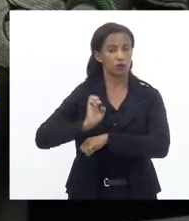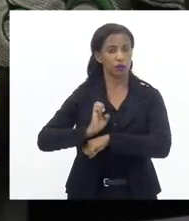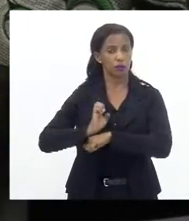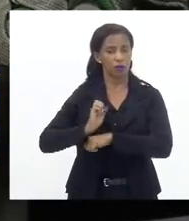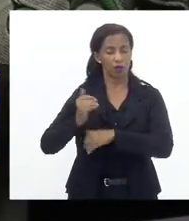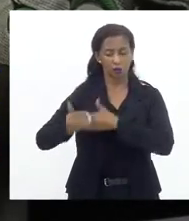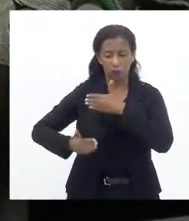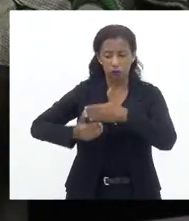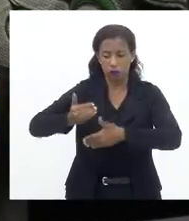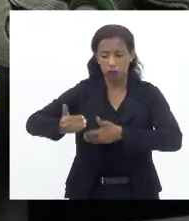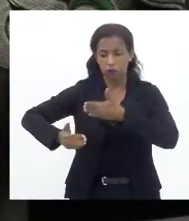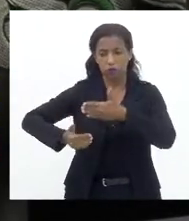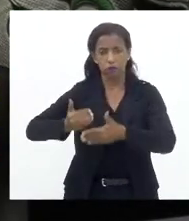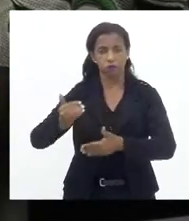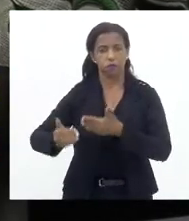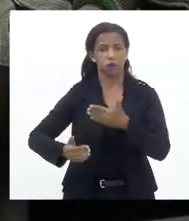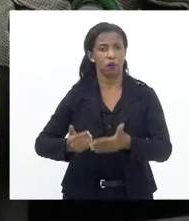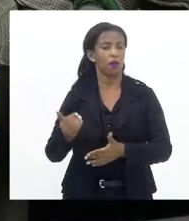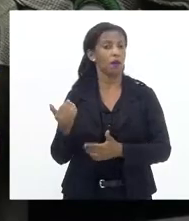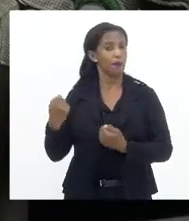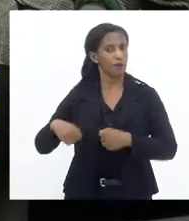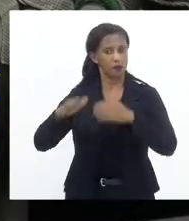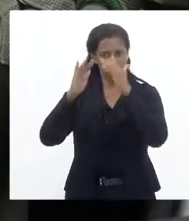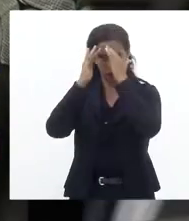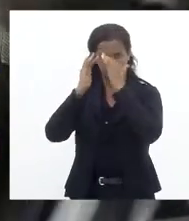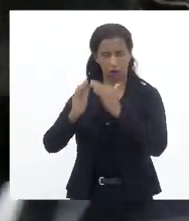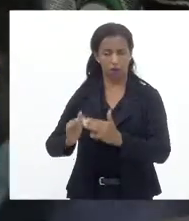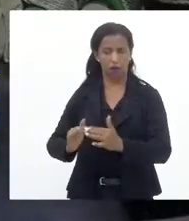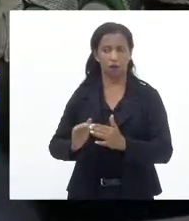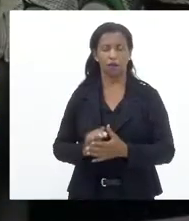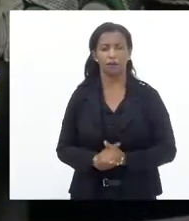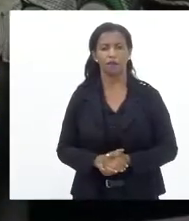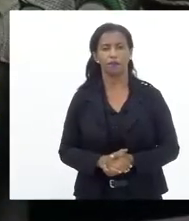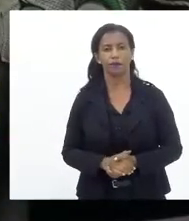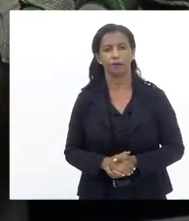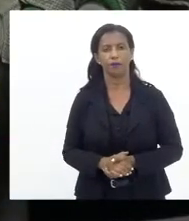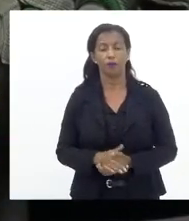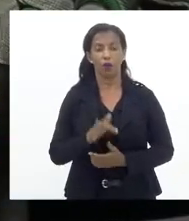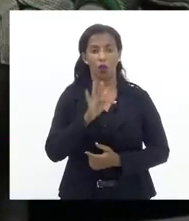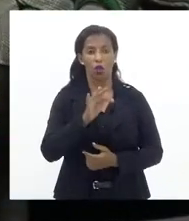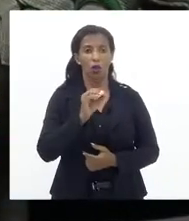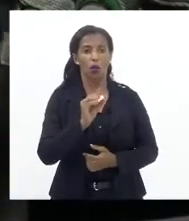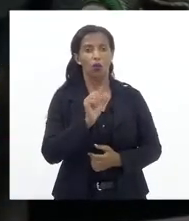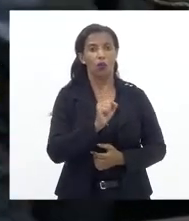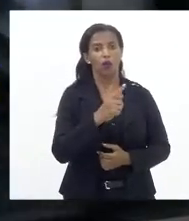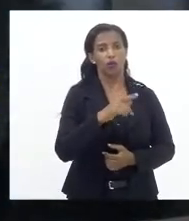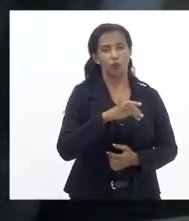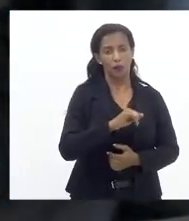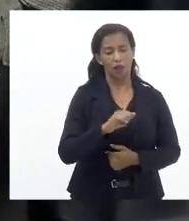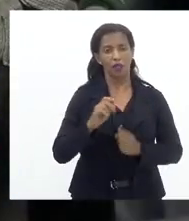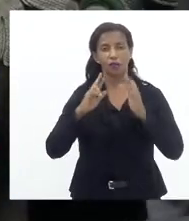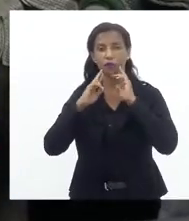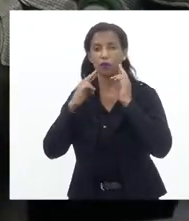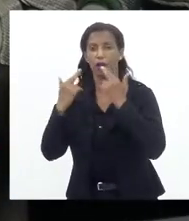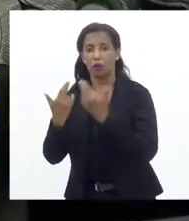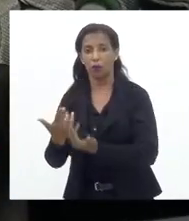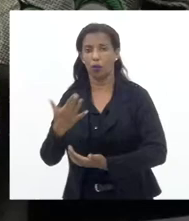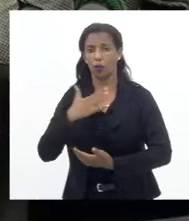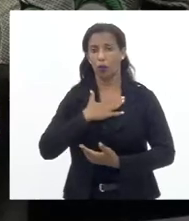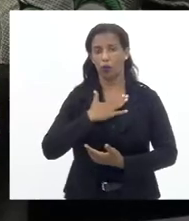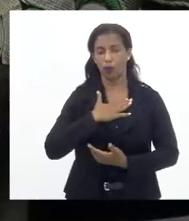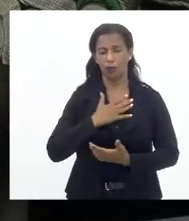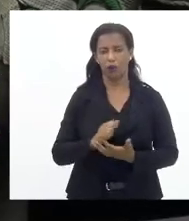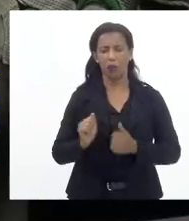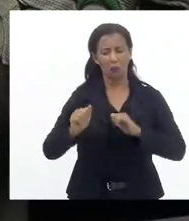ande a máquina ande é fundamental que sejam respeitado a o fasperj fez uma reunião comigo Deputado waldeck